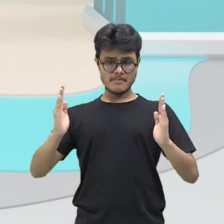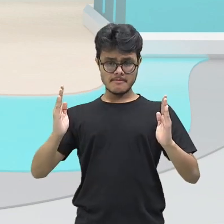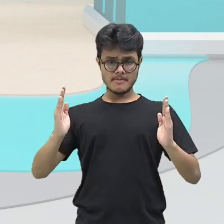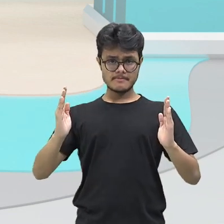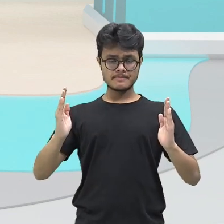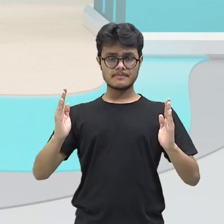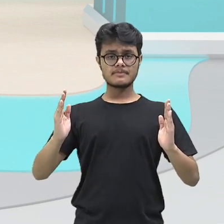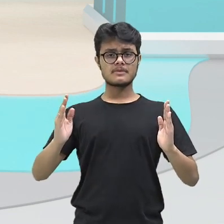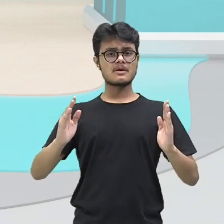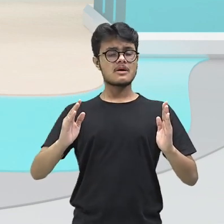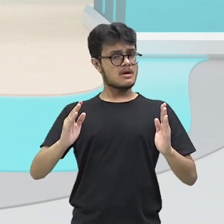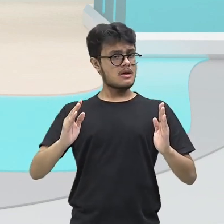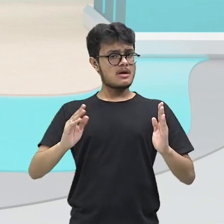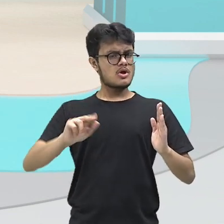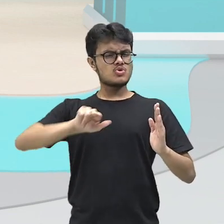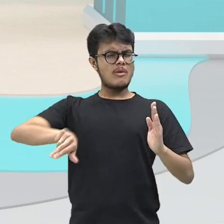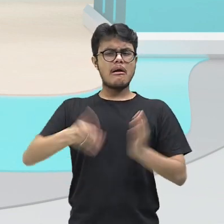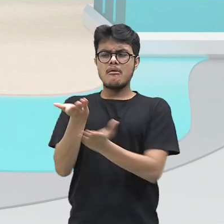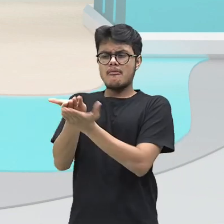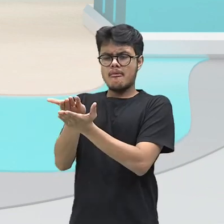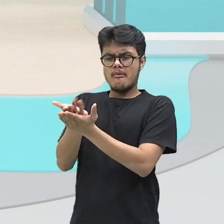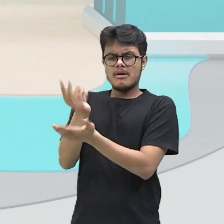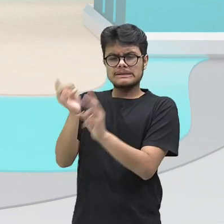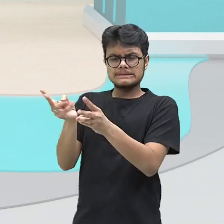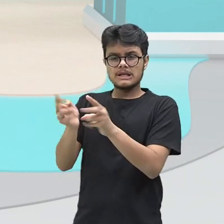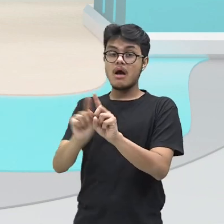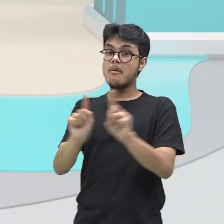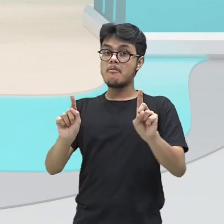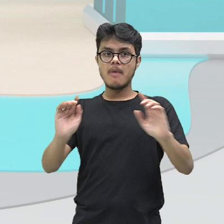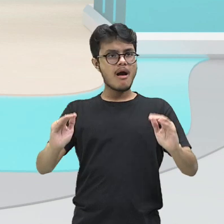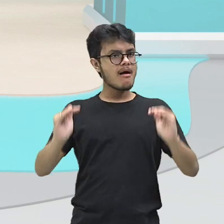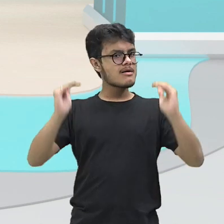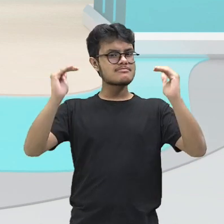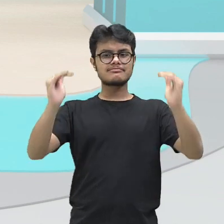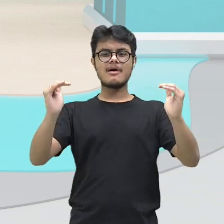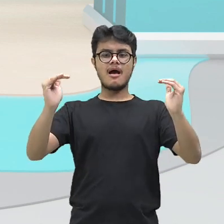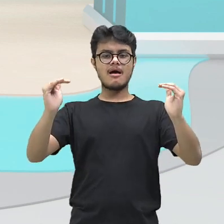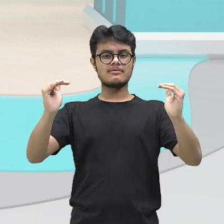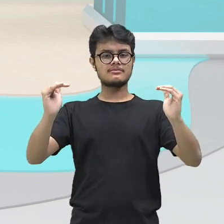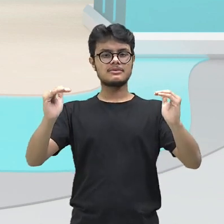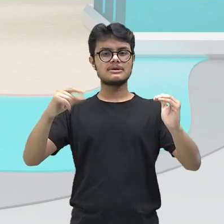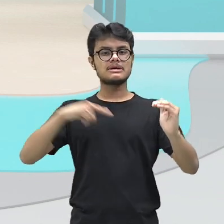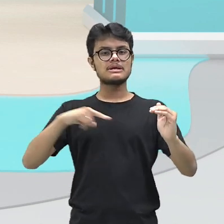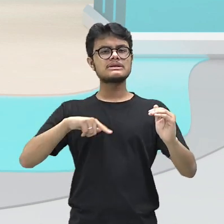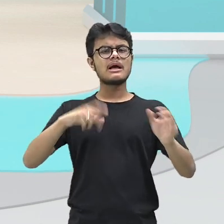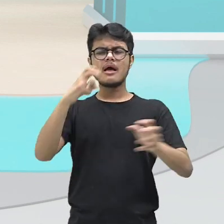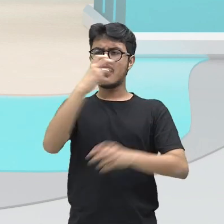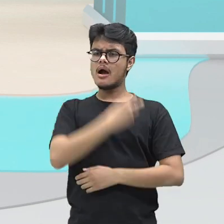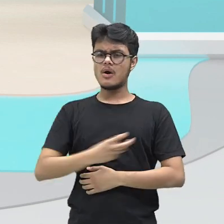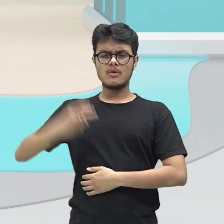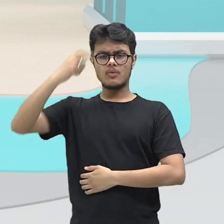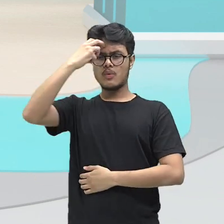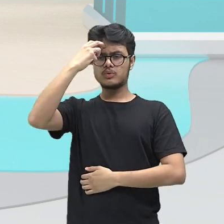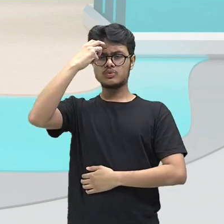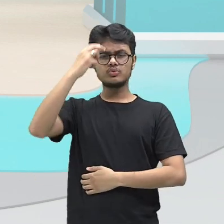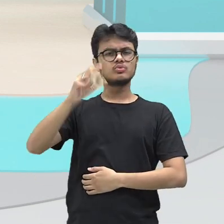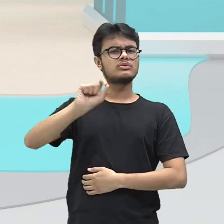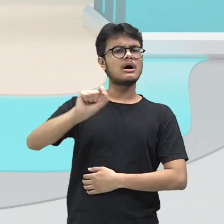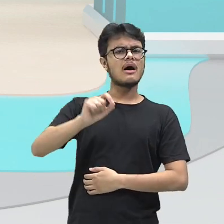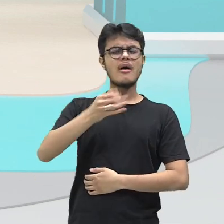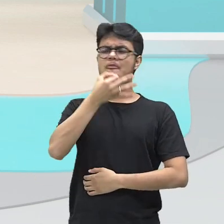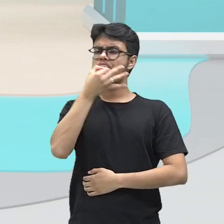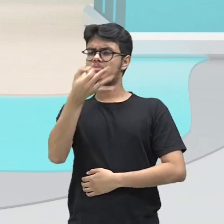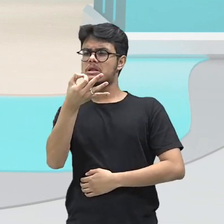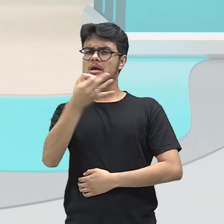do ensino, elas foram além. Elas chegaram a monopolizar a ideologia cultural, o gosto, a